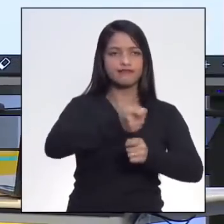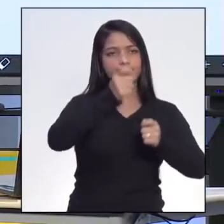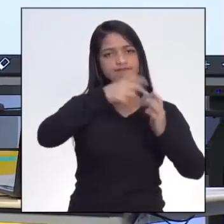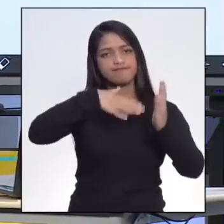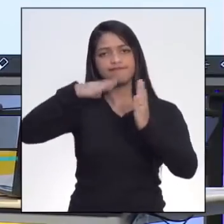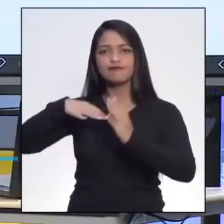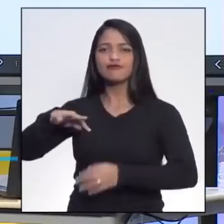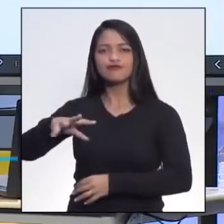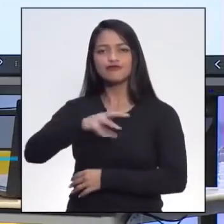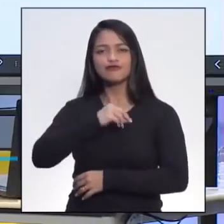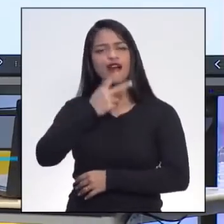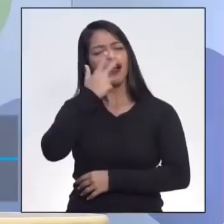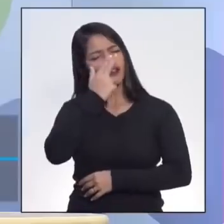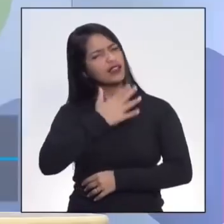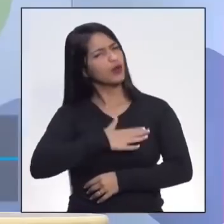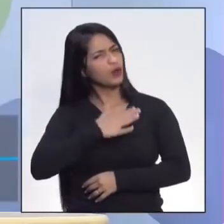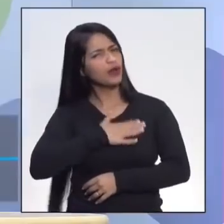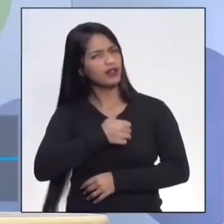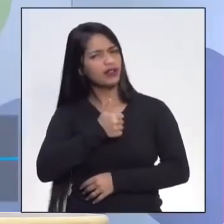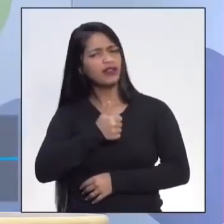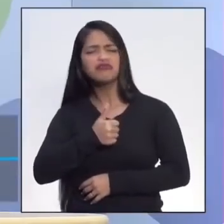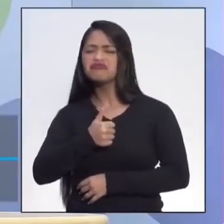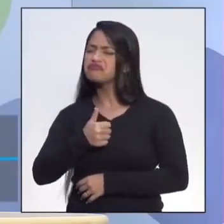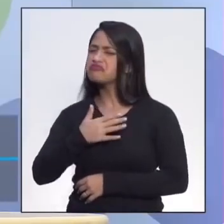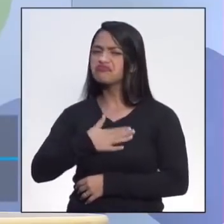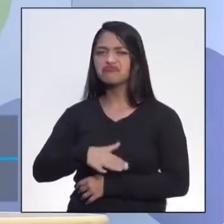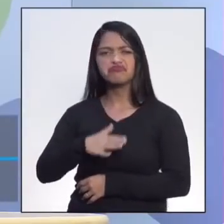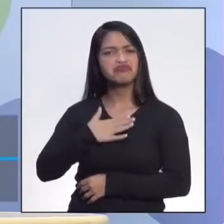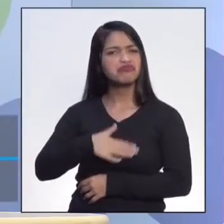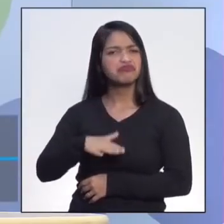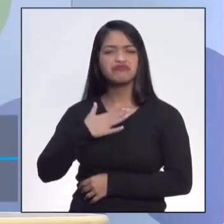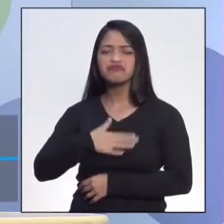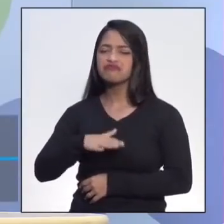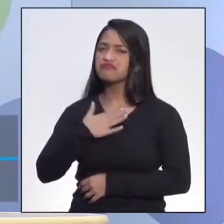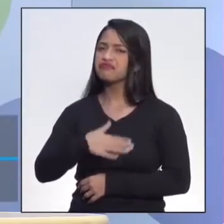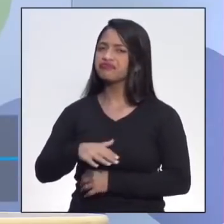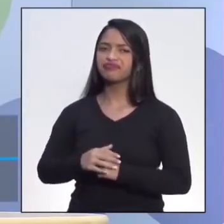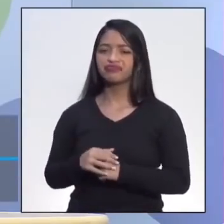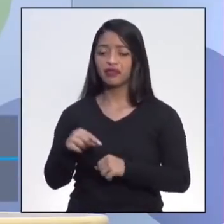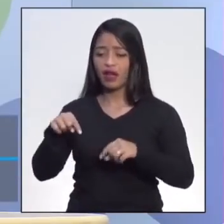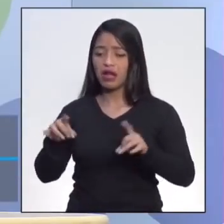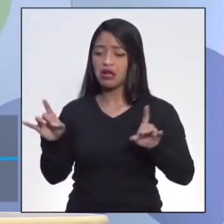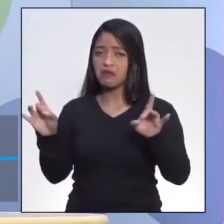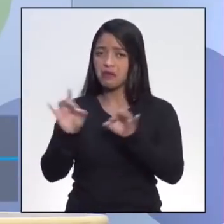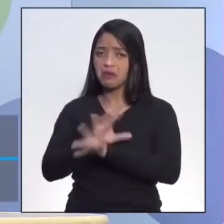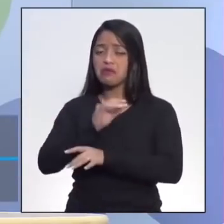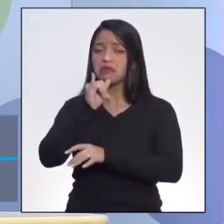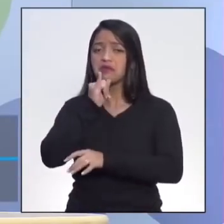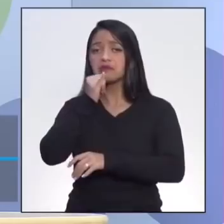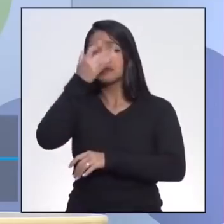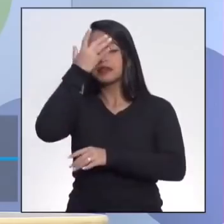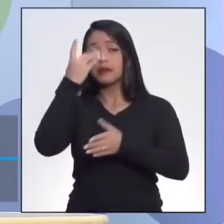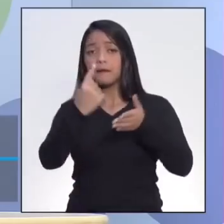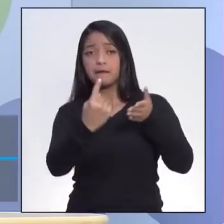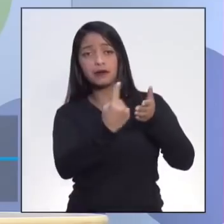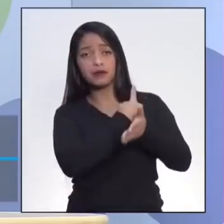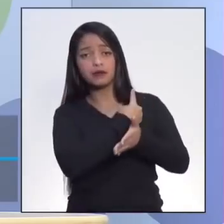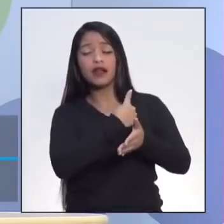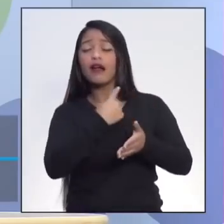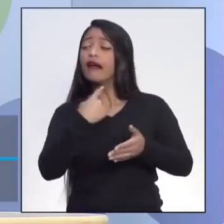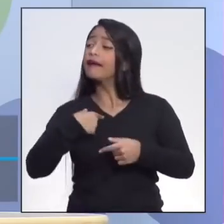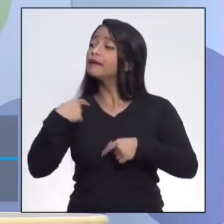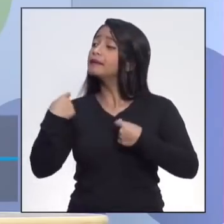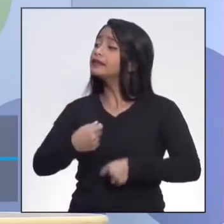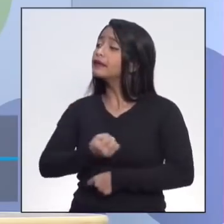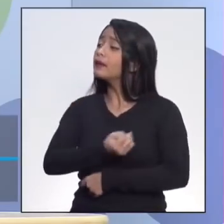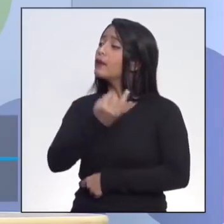que foi tranquila, né, Jonas? De boa, sair daqui eu já... Se alguém me perguntar o quanto eu preciso, eu posso falar que 3 litros dá para pintar